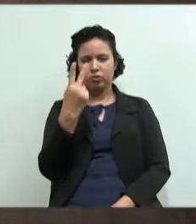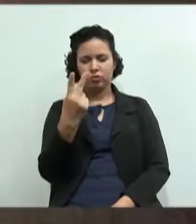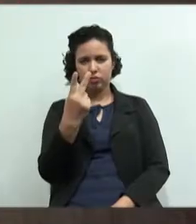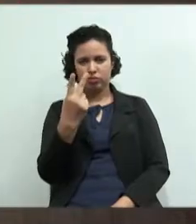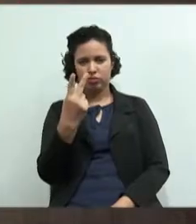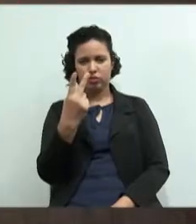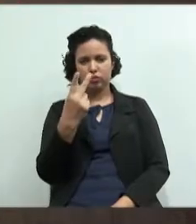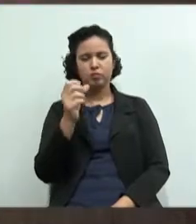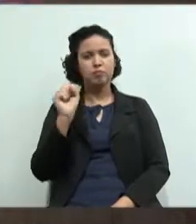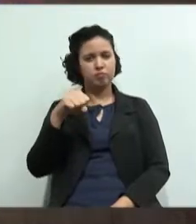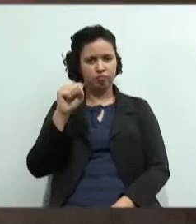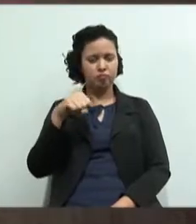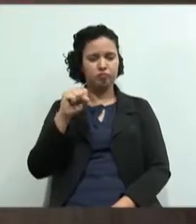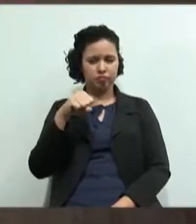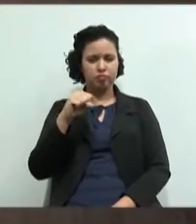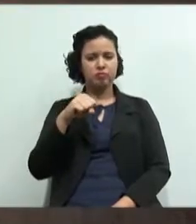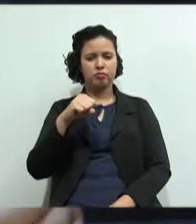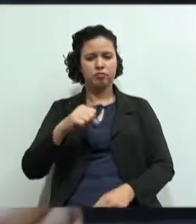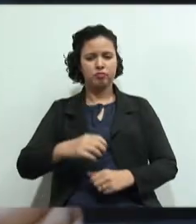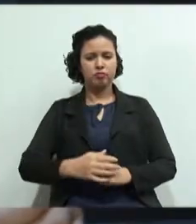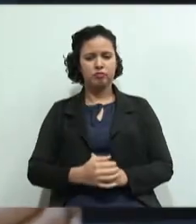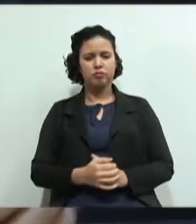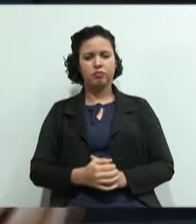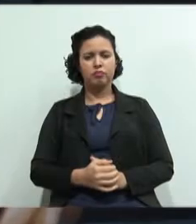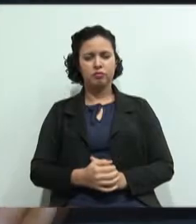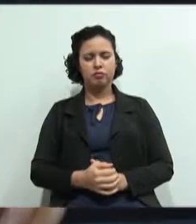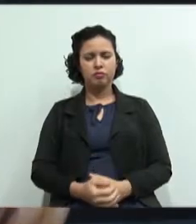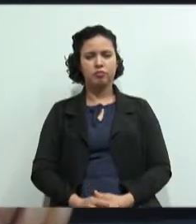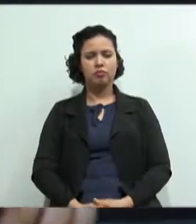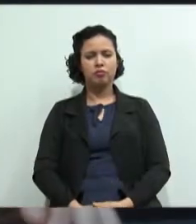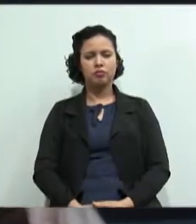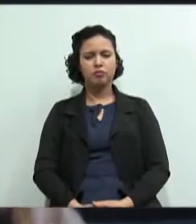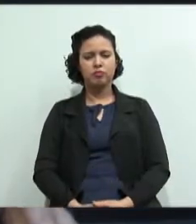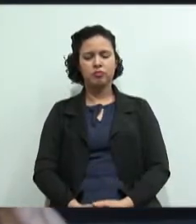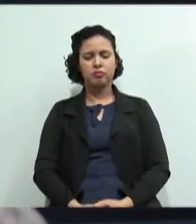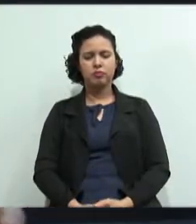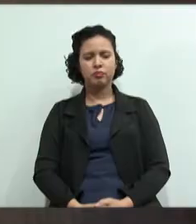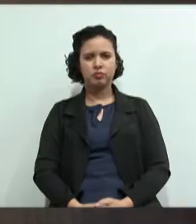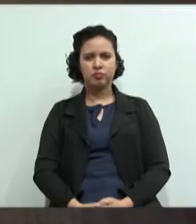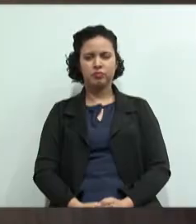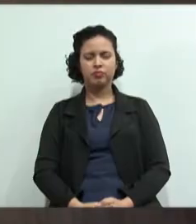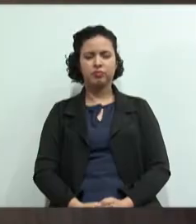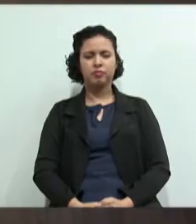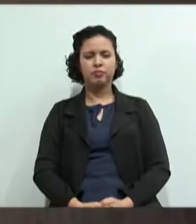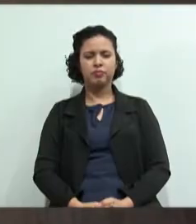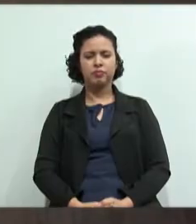certeza? Sim, já está melhor do que o esperado. Ok, tô indo lá então.